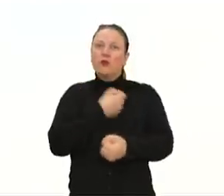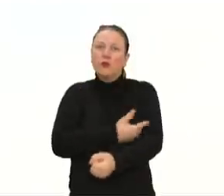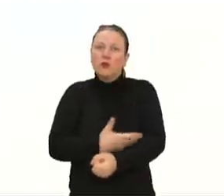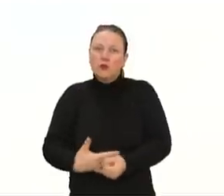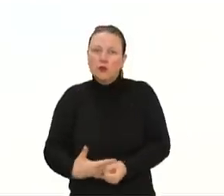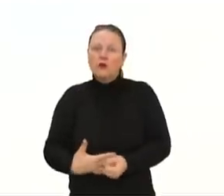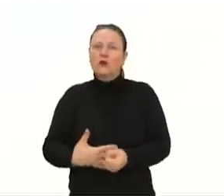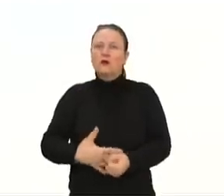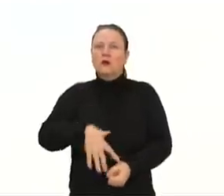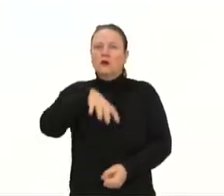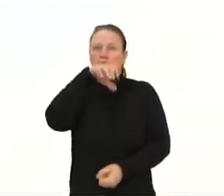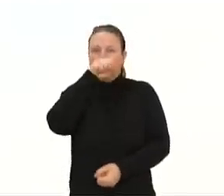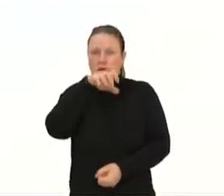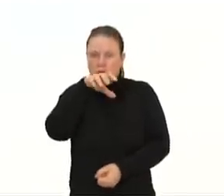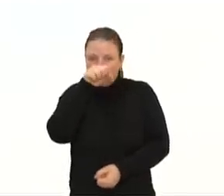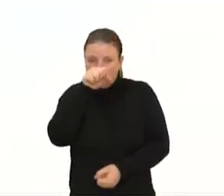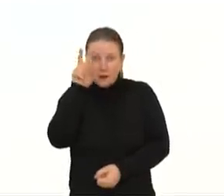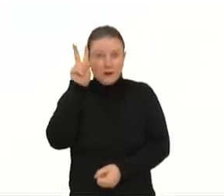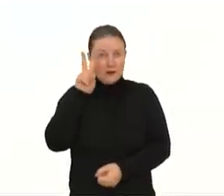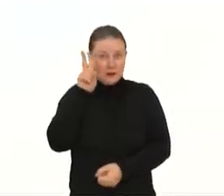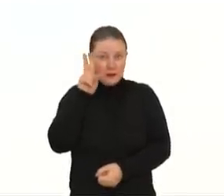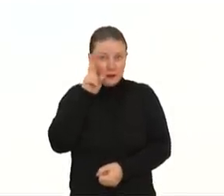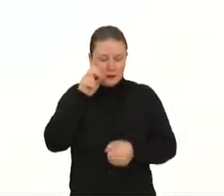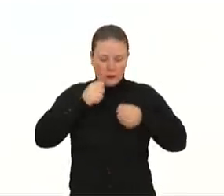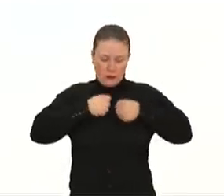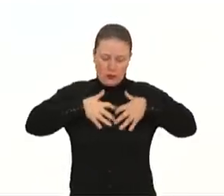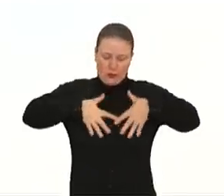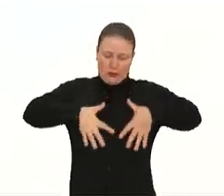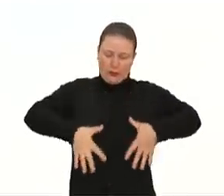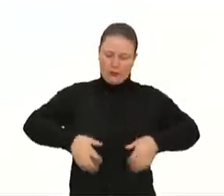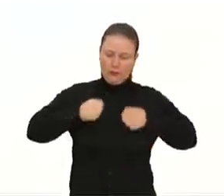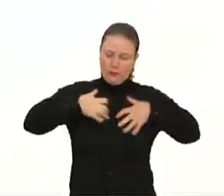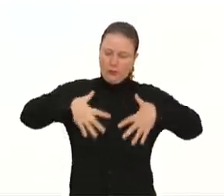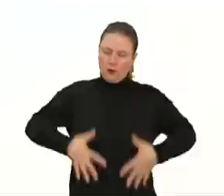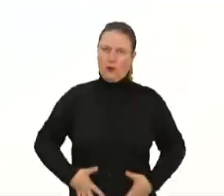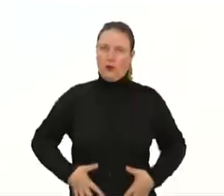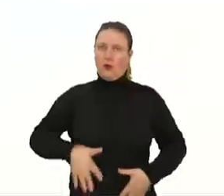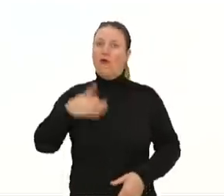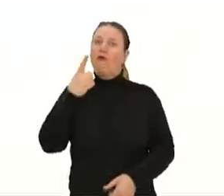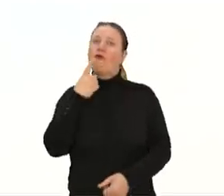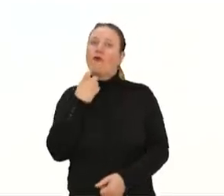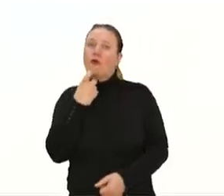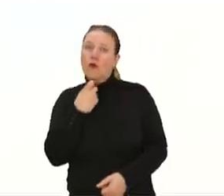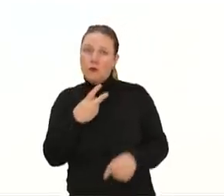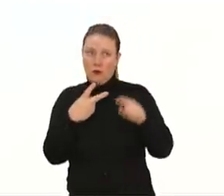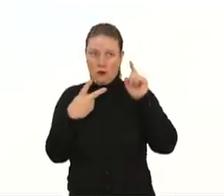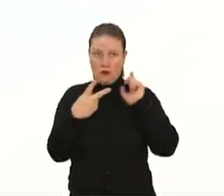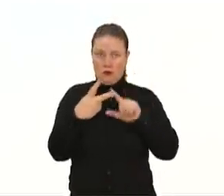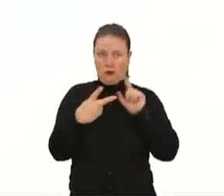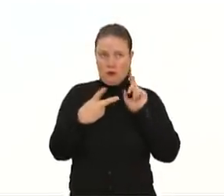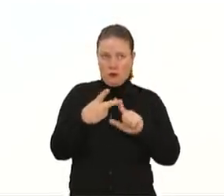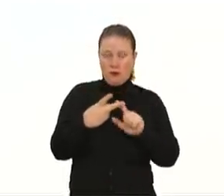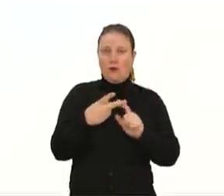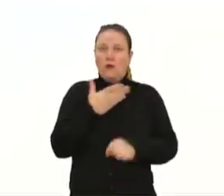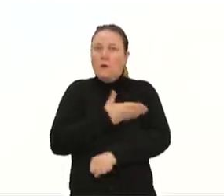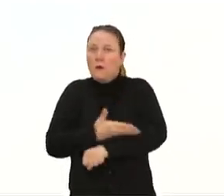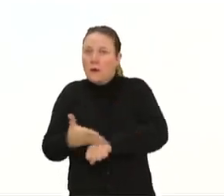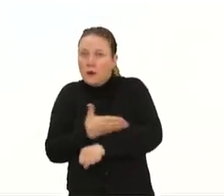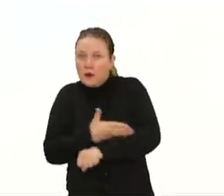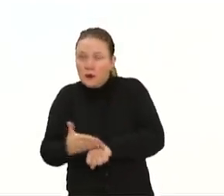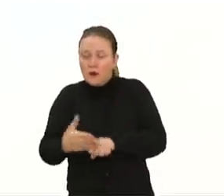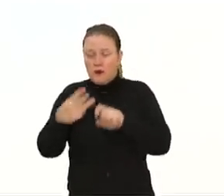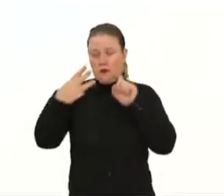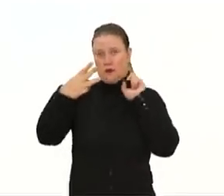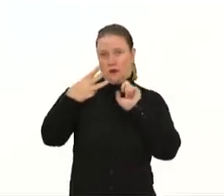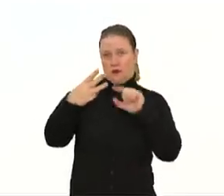de oxigênio. Você lembra qual é? Na opção A, glóbulos vermelhos. Na opção B, glóbulos brancos.